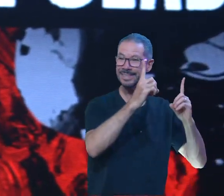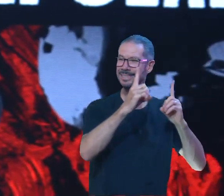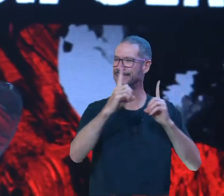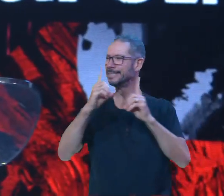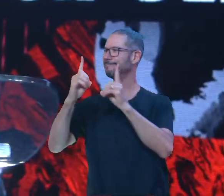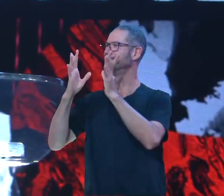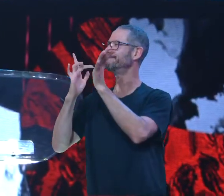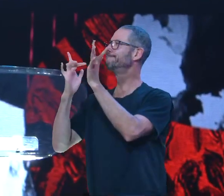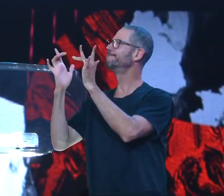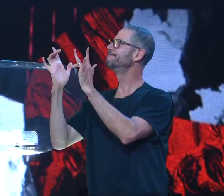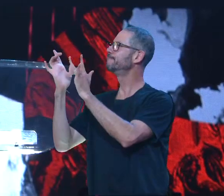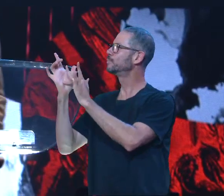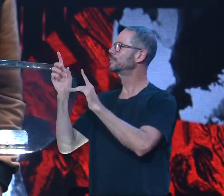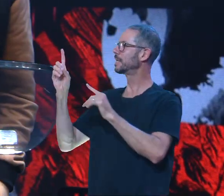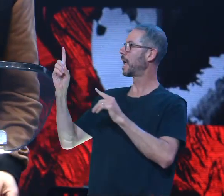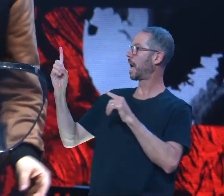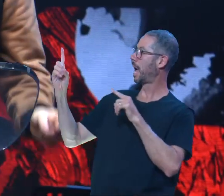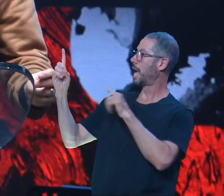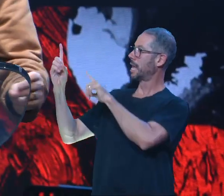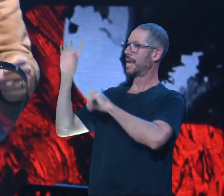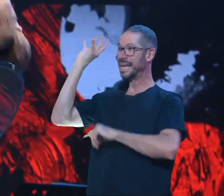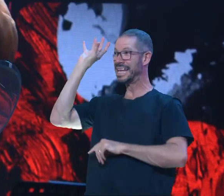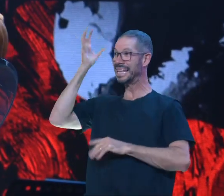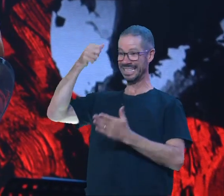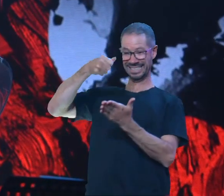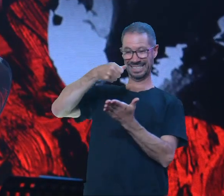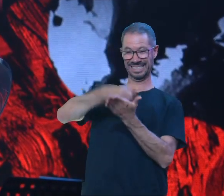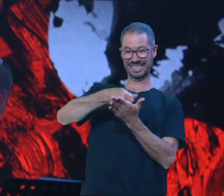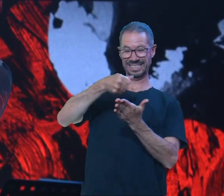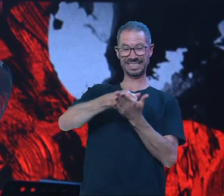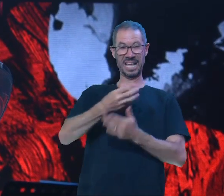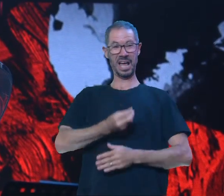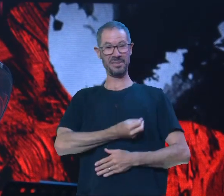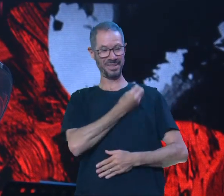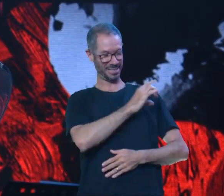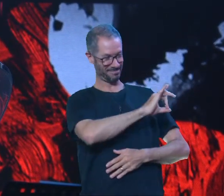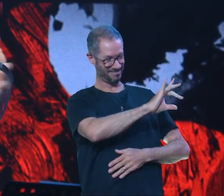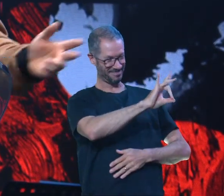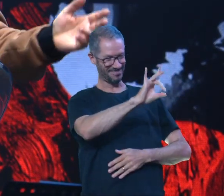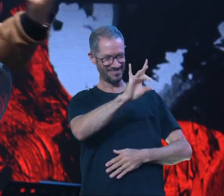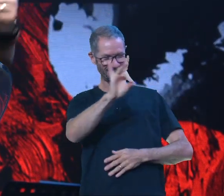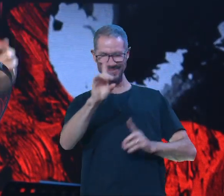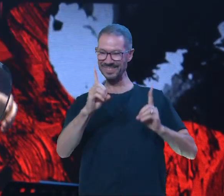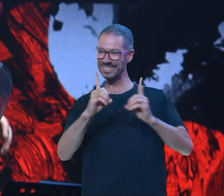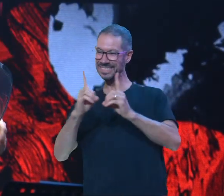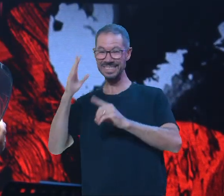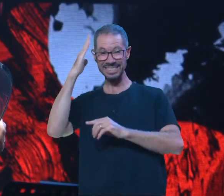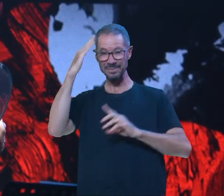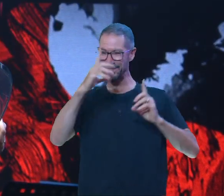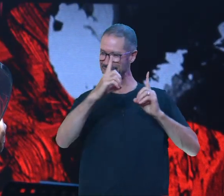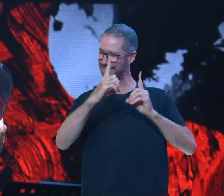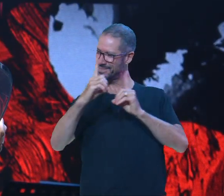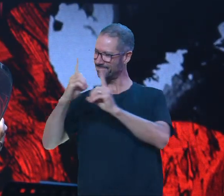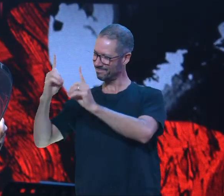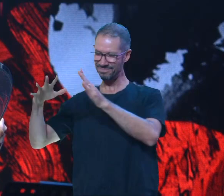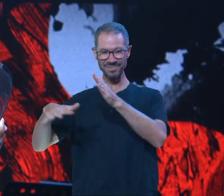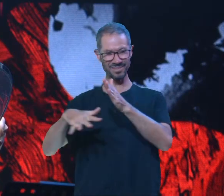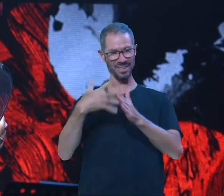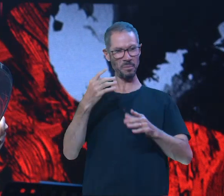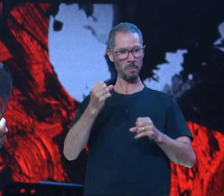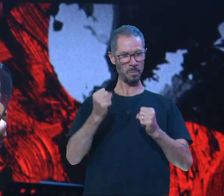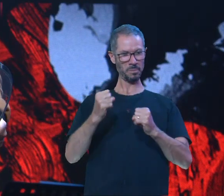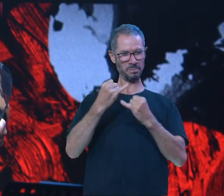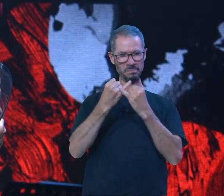Jesus e fazer aquilo que ele tinha para realizar através da vida de cada um deles. E sabe, o discipulado, por muitas vezes, pode